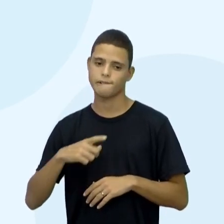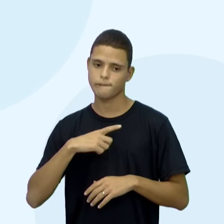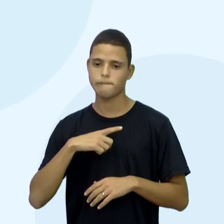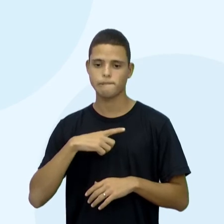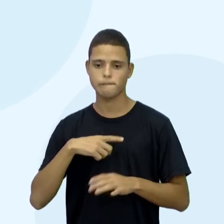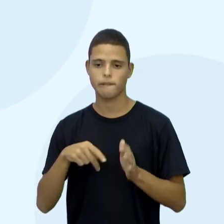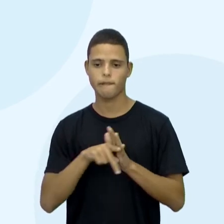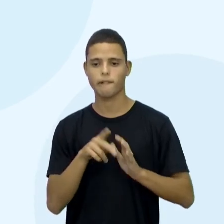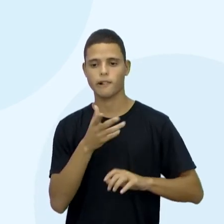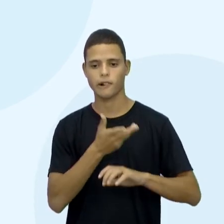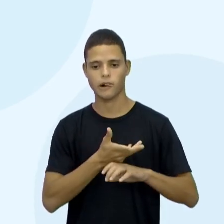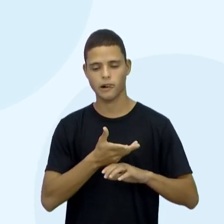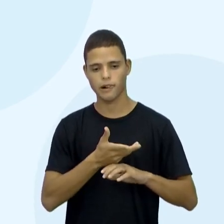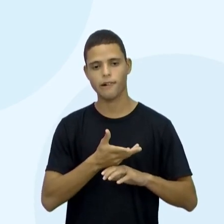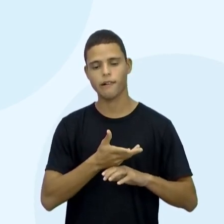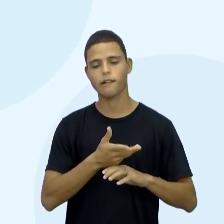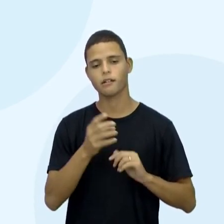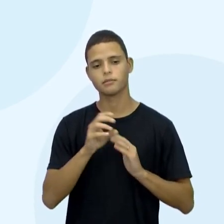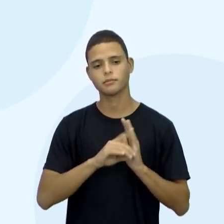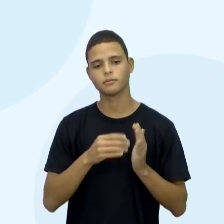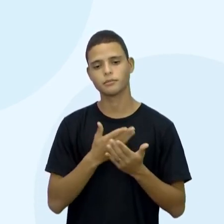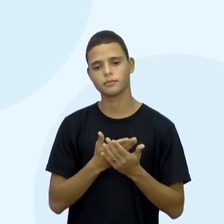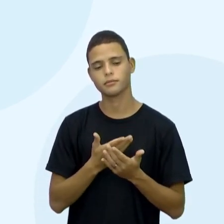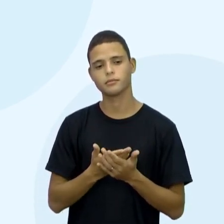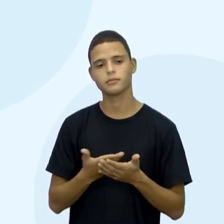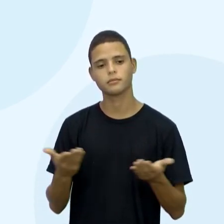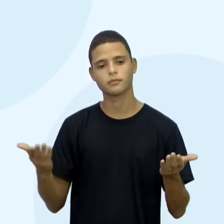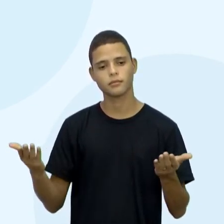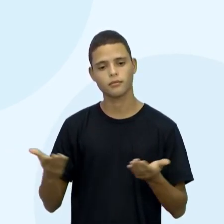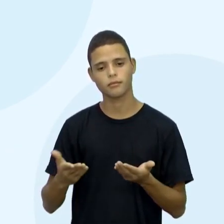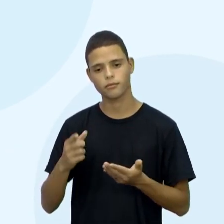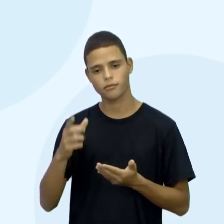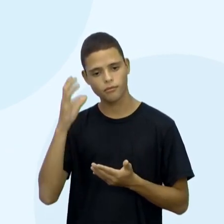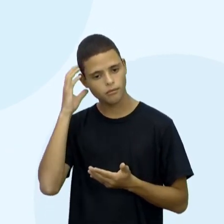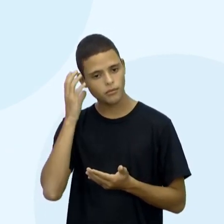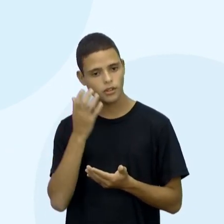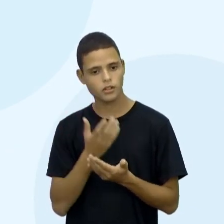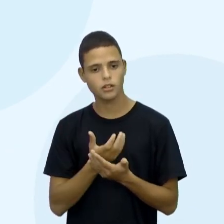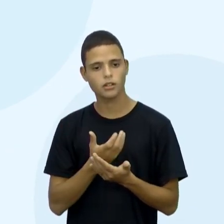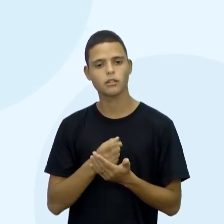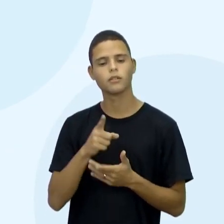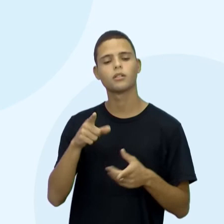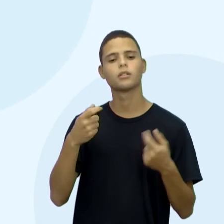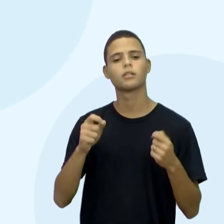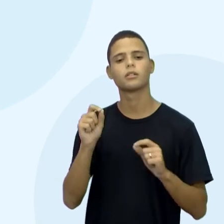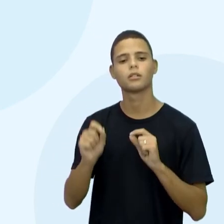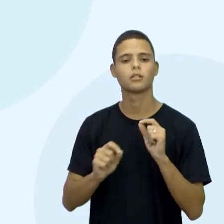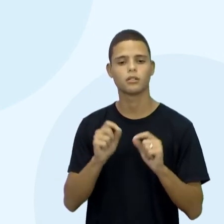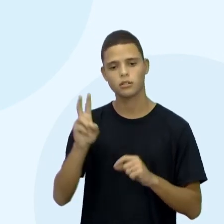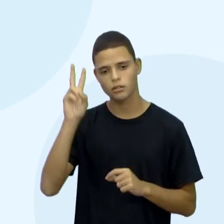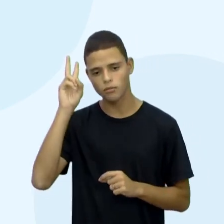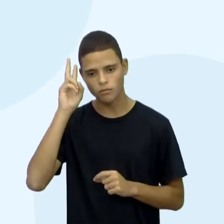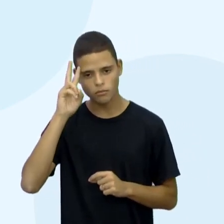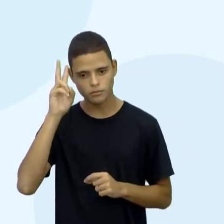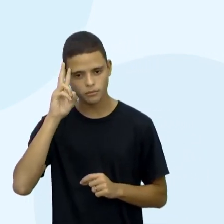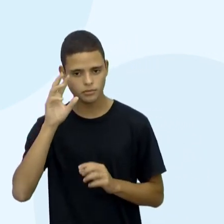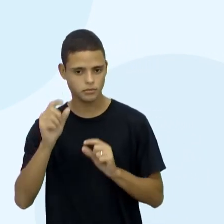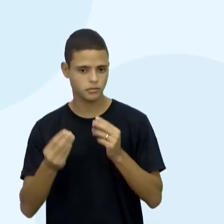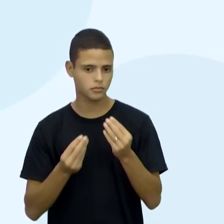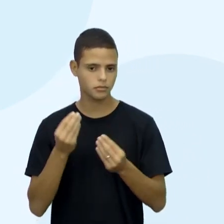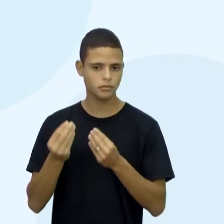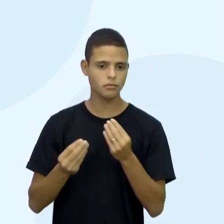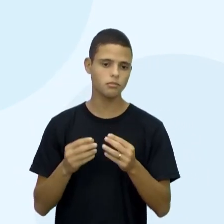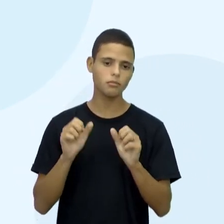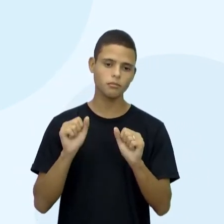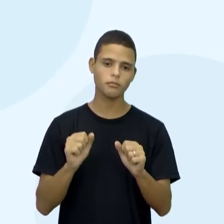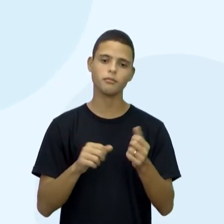nosso componente, e agora é só gravar, tá certo? Para isso, o que você pode fazer? Para relembrar como fazer um podcast,